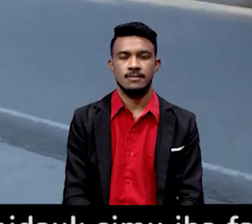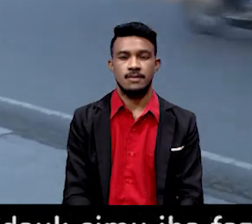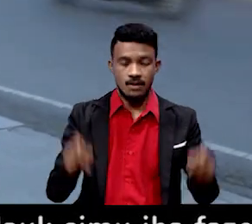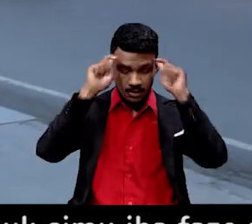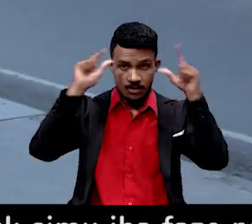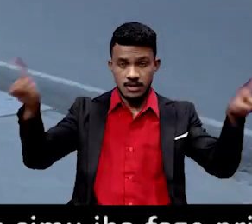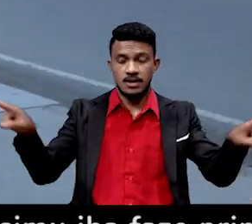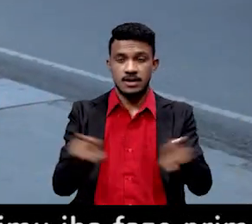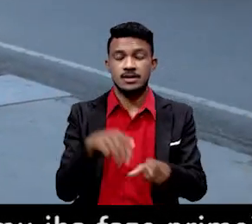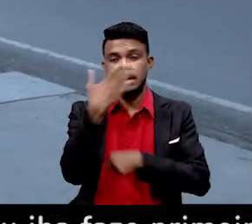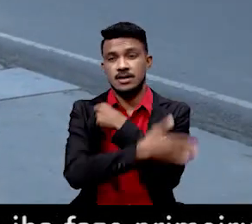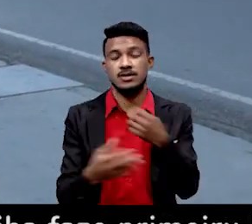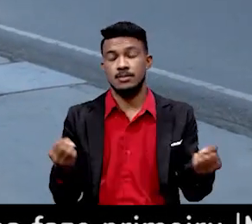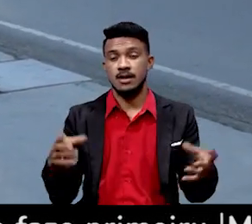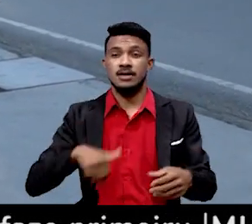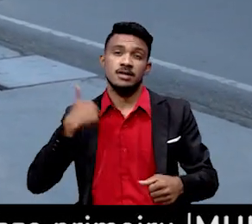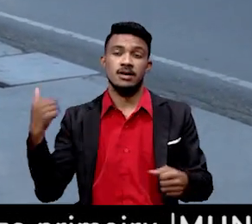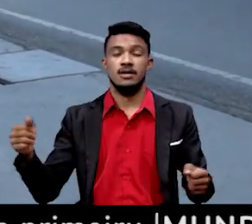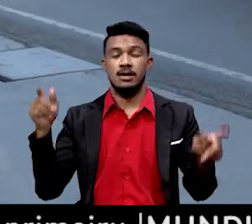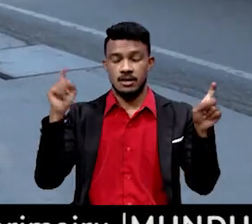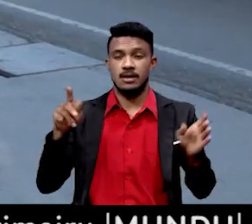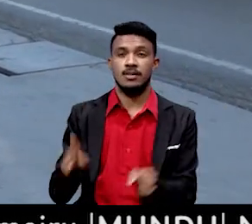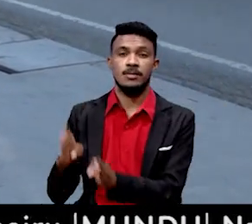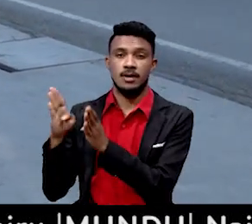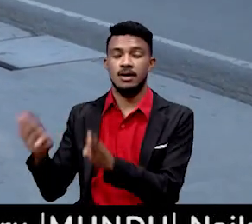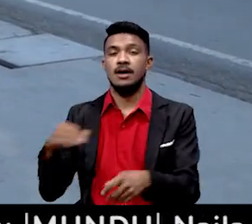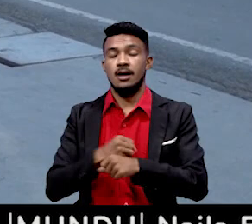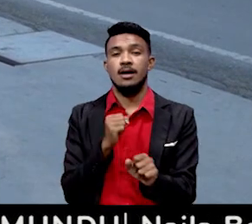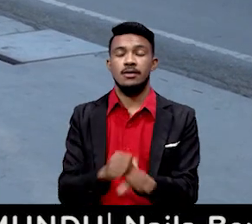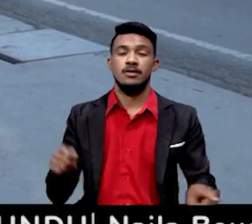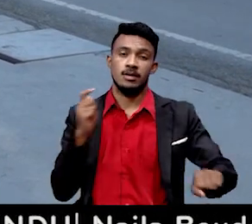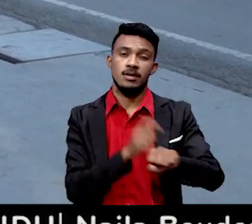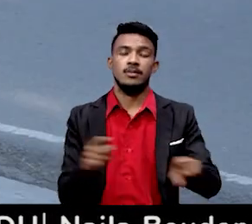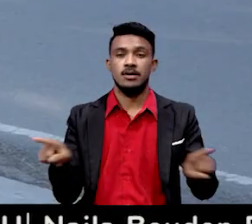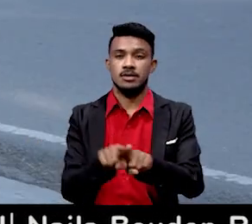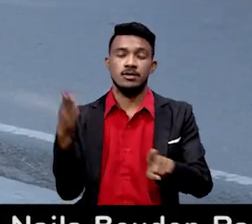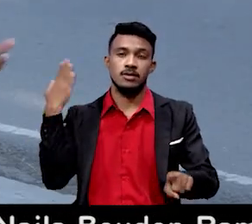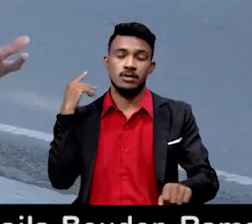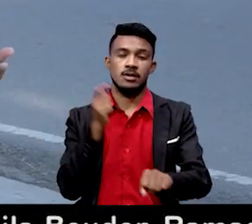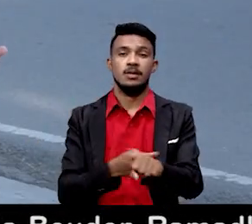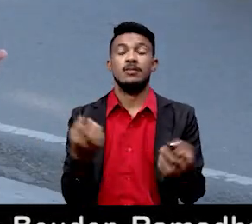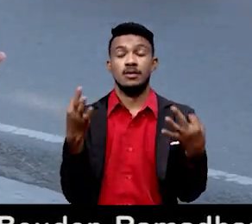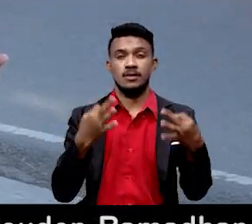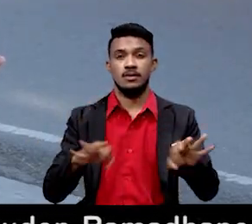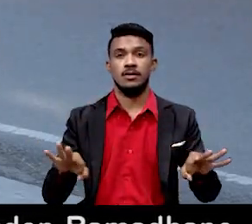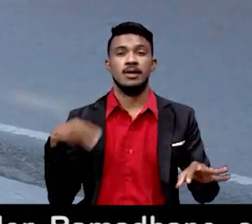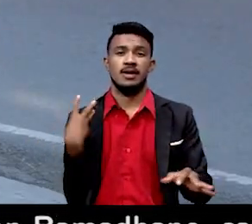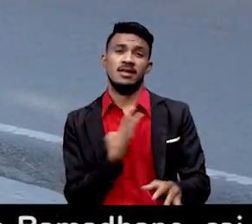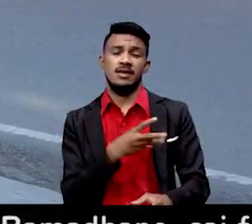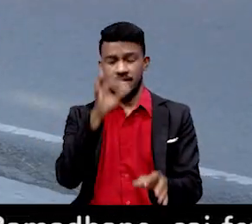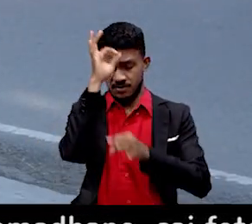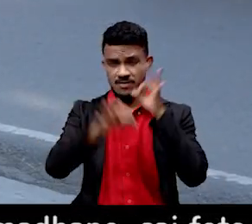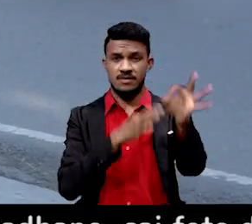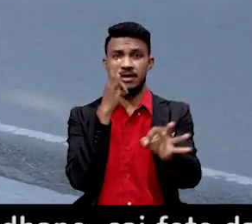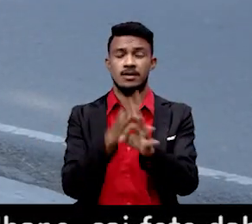Timor-Leste é a nação para que selo tem que preparar no arru nova normalidade para ir a situação permitiona. E da pior que ataque, mudança e